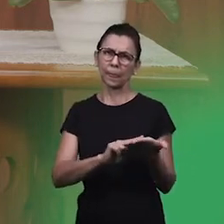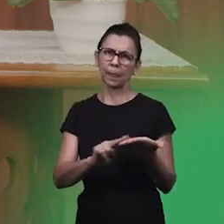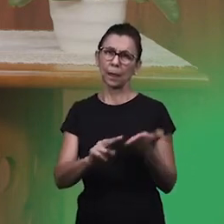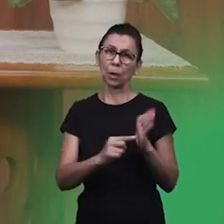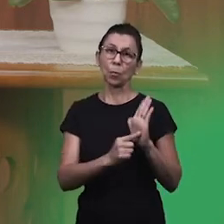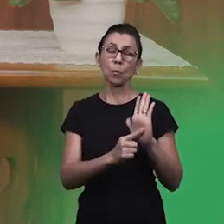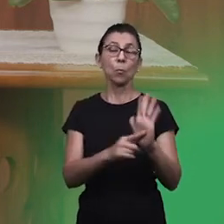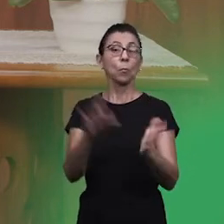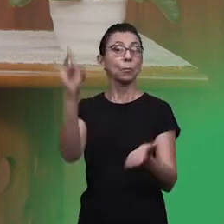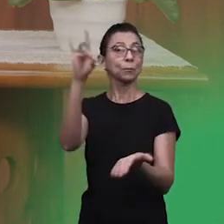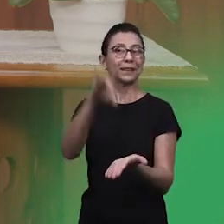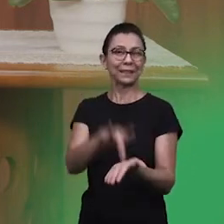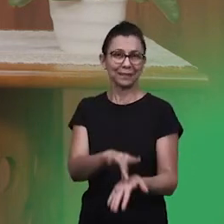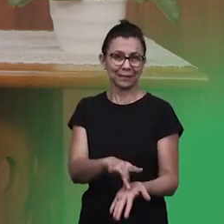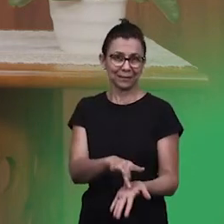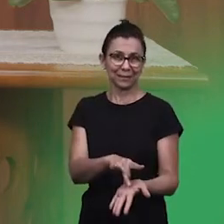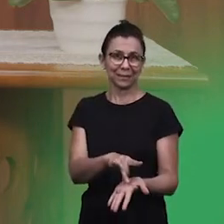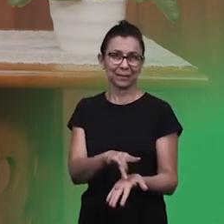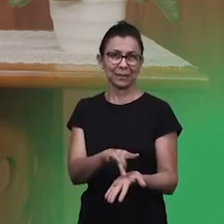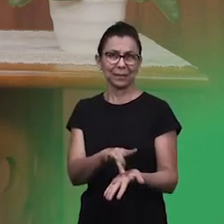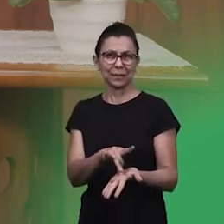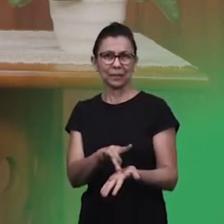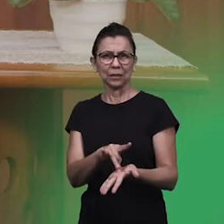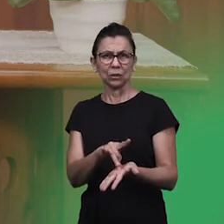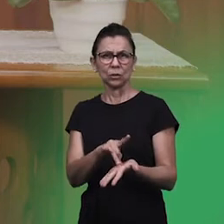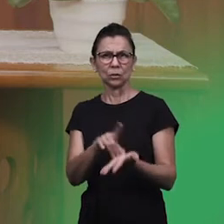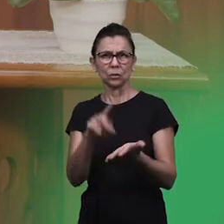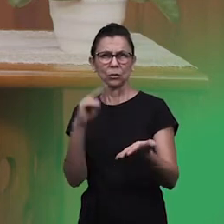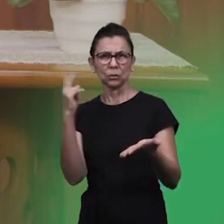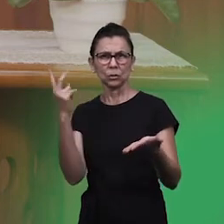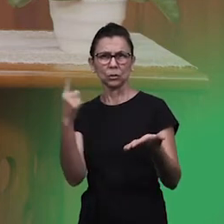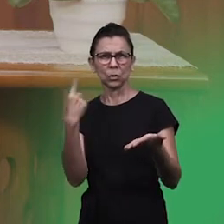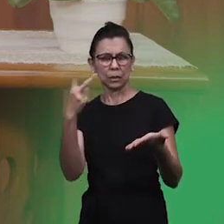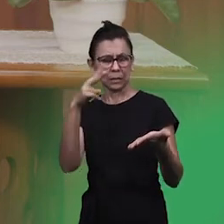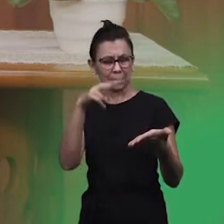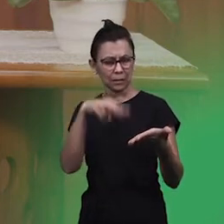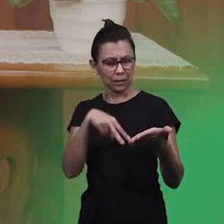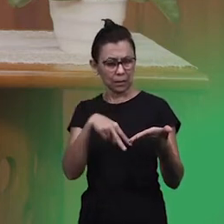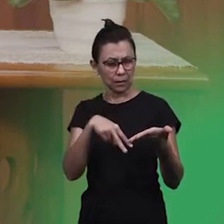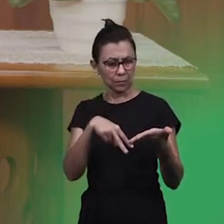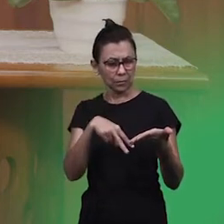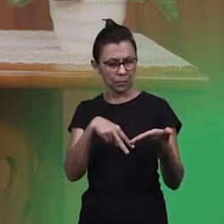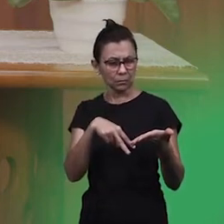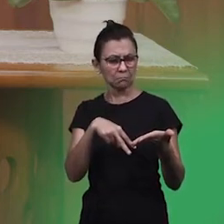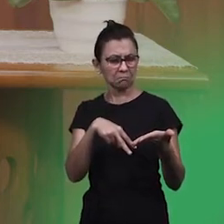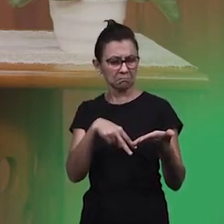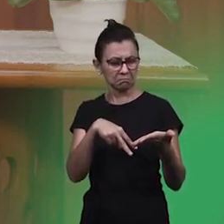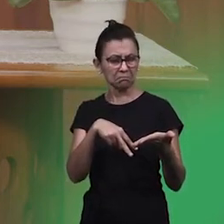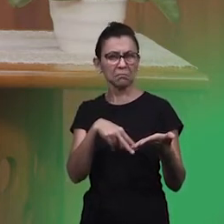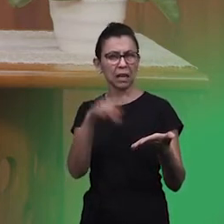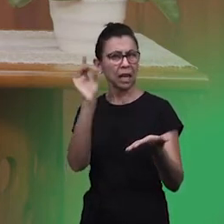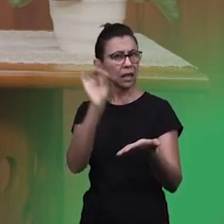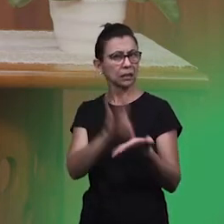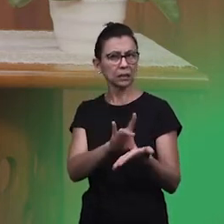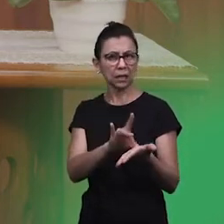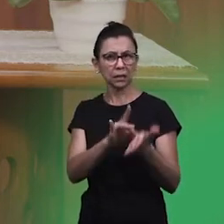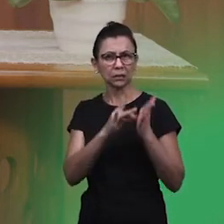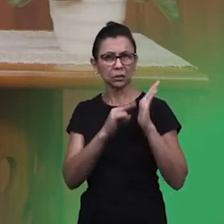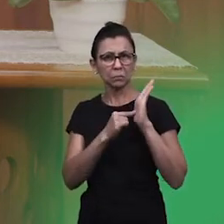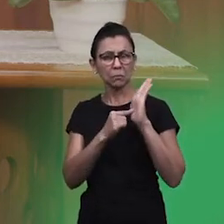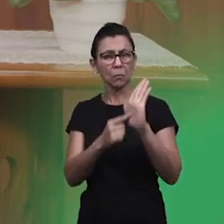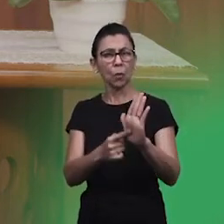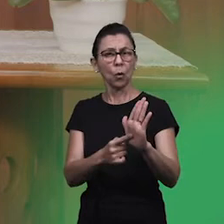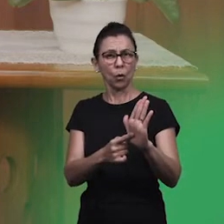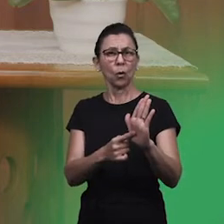a realidade. Quando nós lemos essas cartas, elas apontavam profeticamente para toda a história do homem